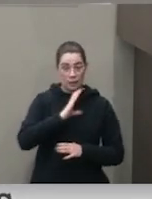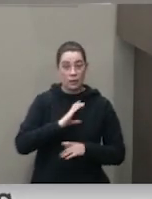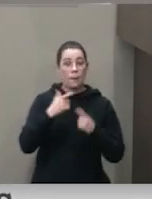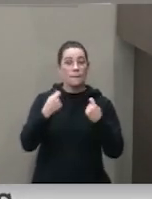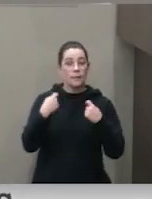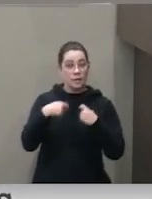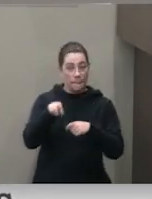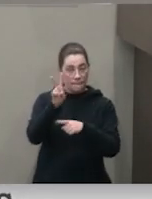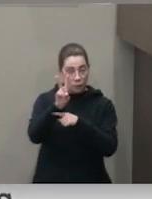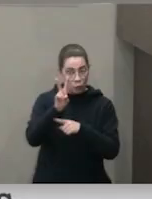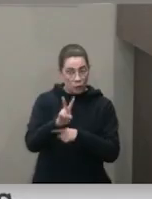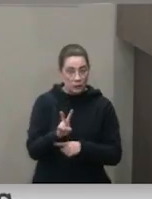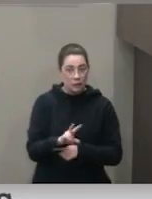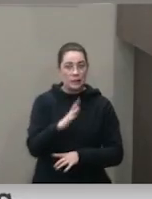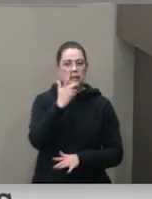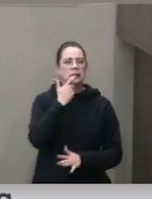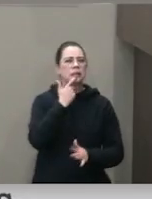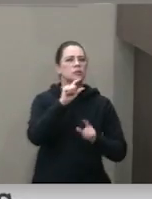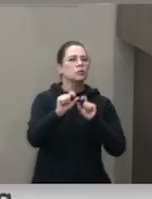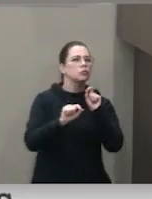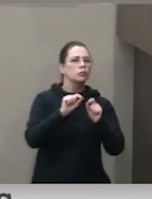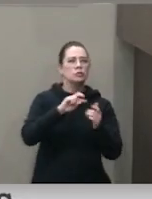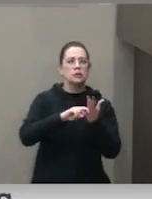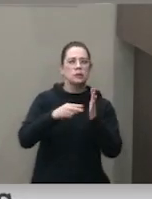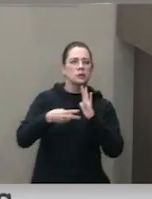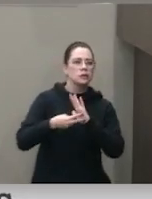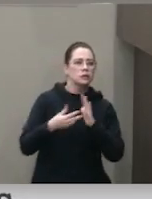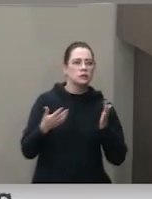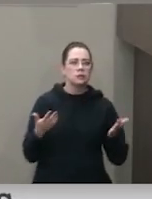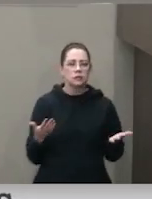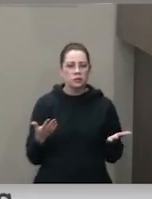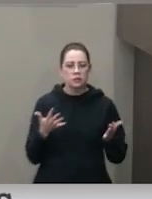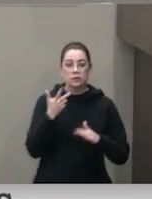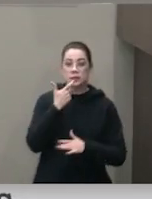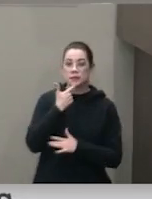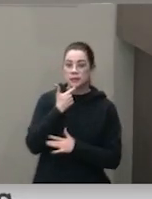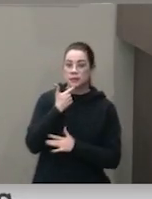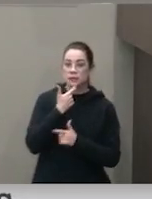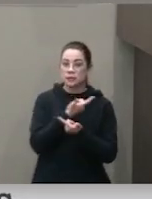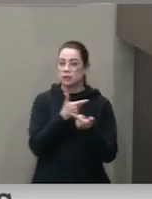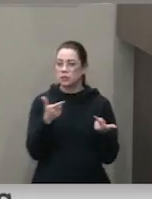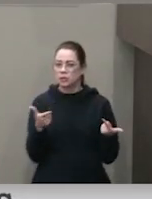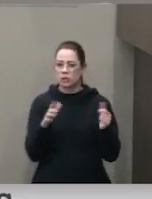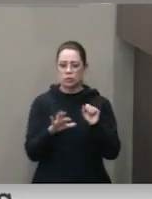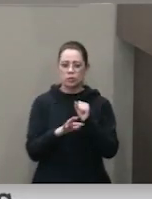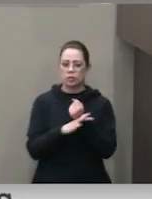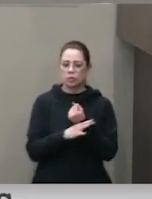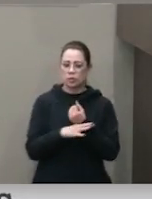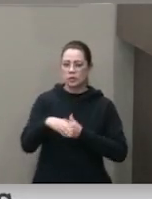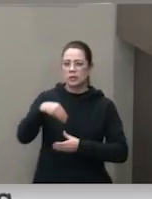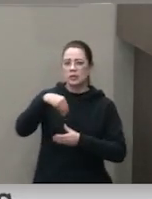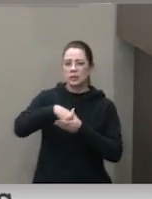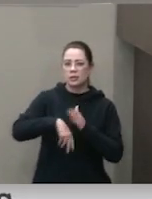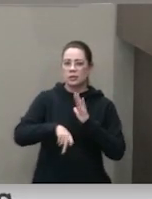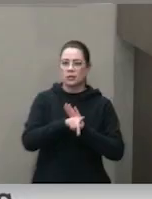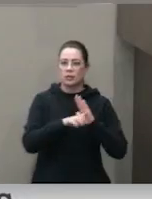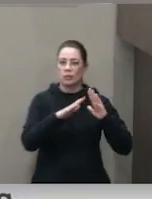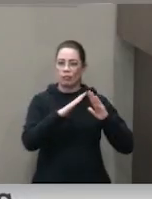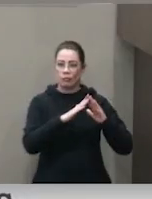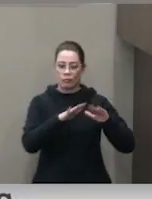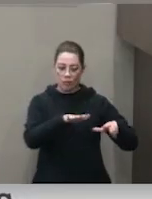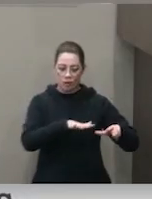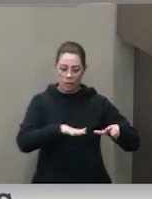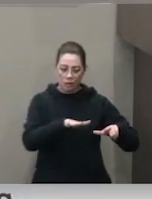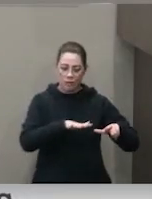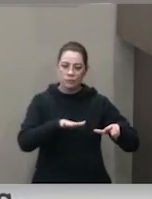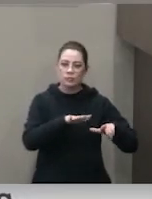crianças. E o que significa, muitas vezes, as crianças não estarem seguras nem dentro do seu